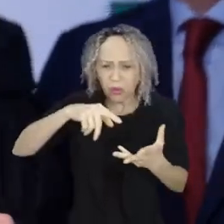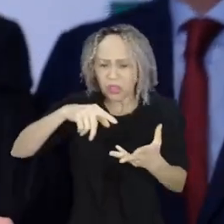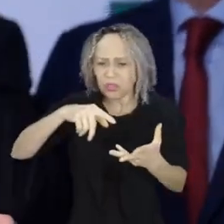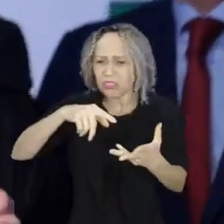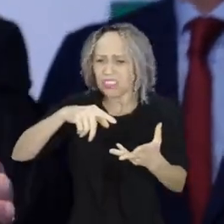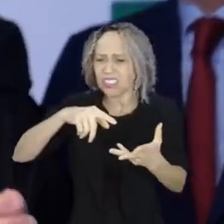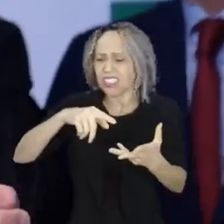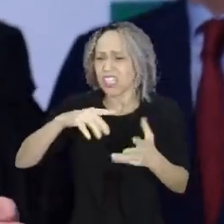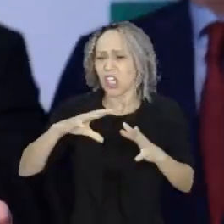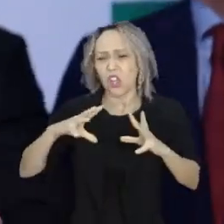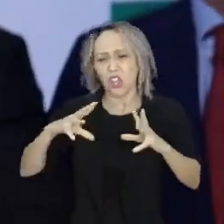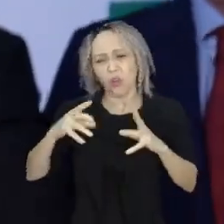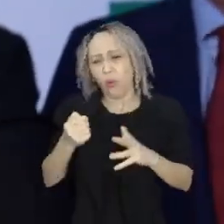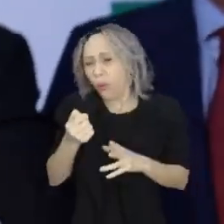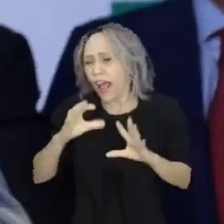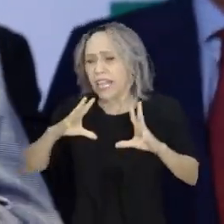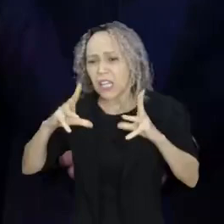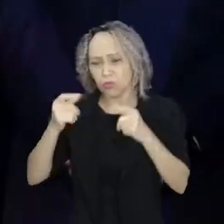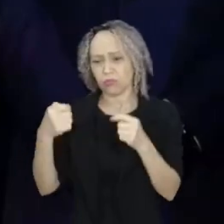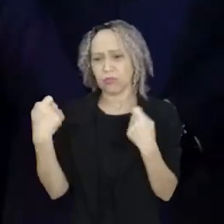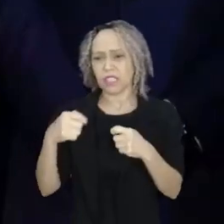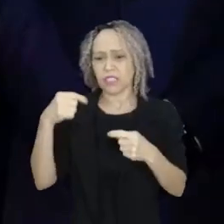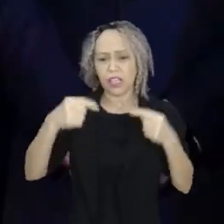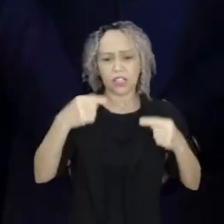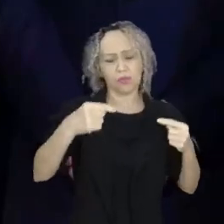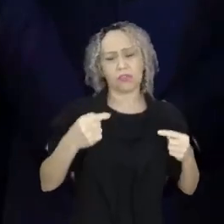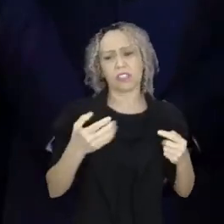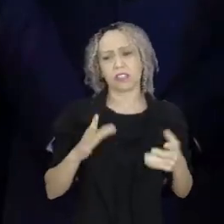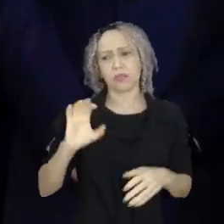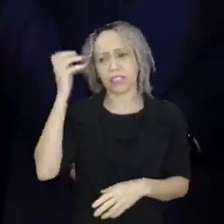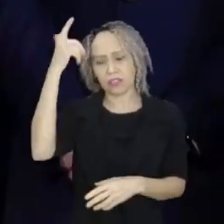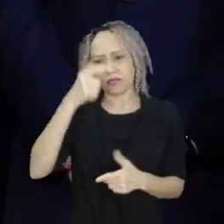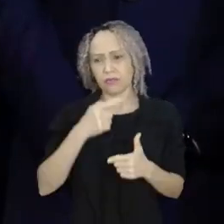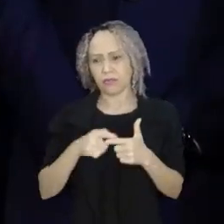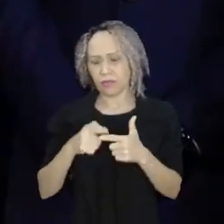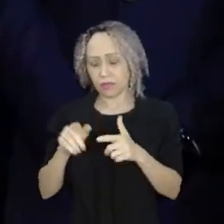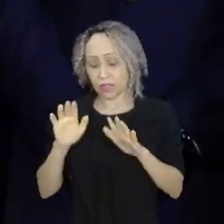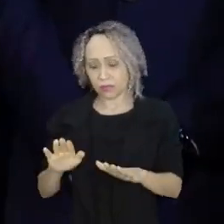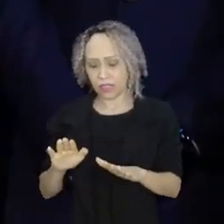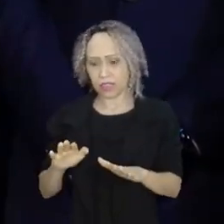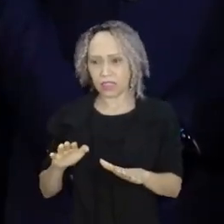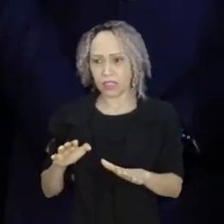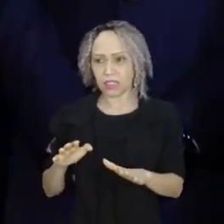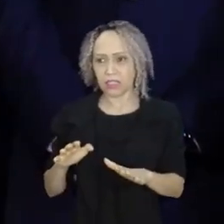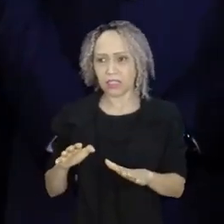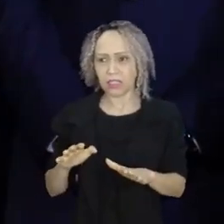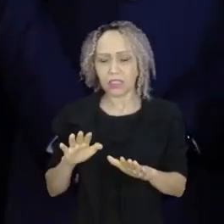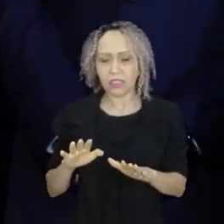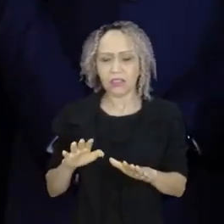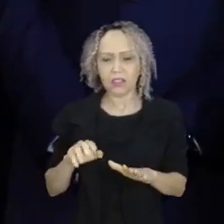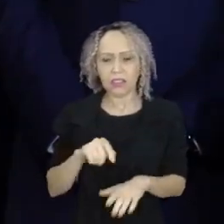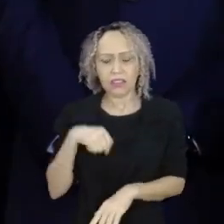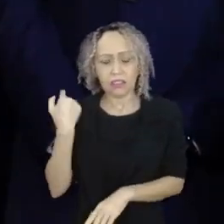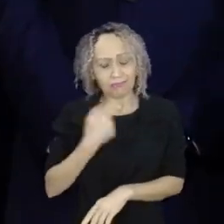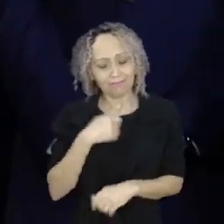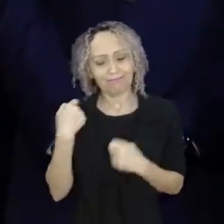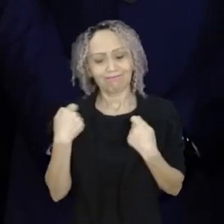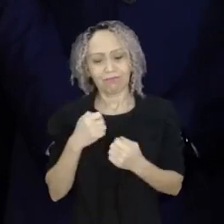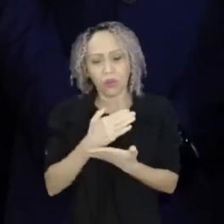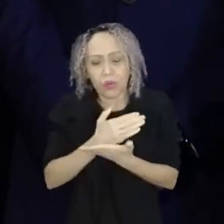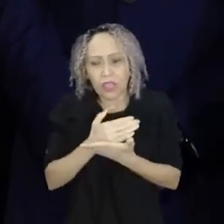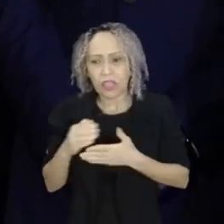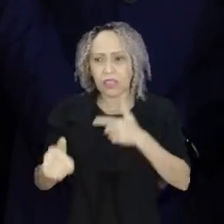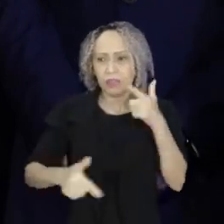melhor ministério que a gente puder para todo mundo começar a trabalhar. Se vocês tiverem o otimismo que eu tenho,